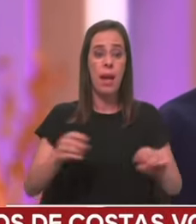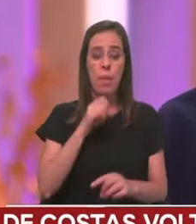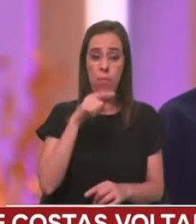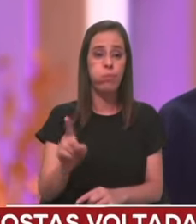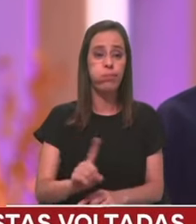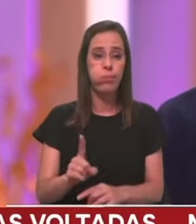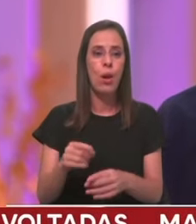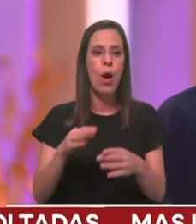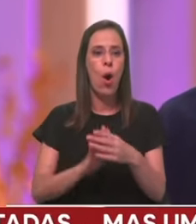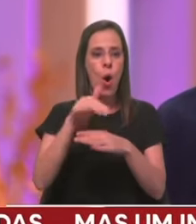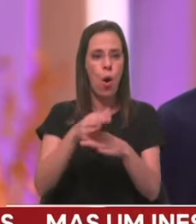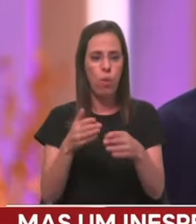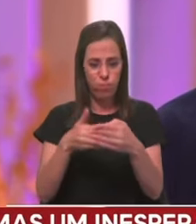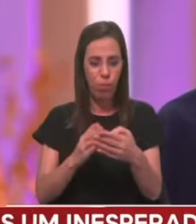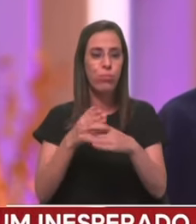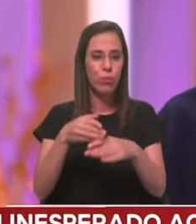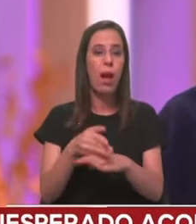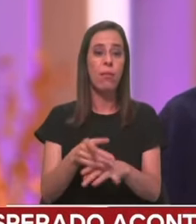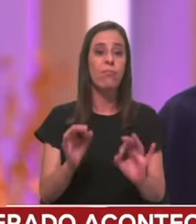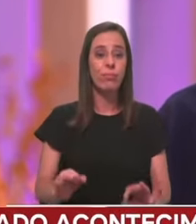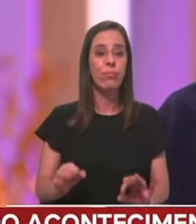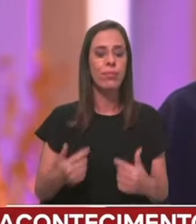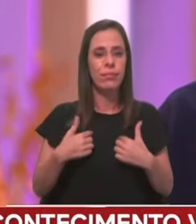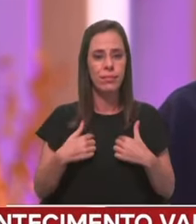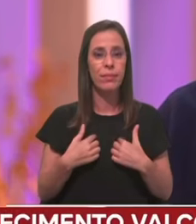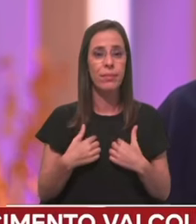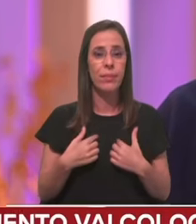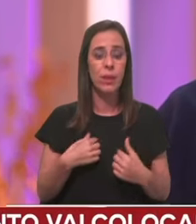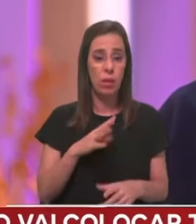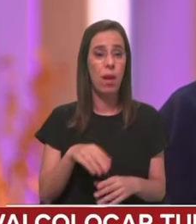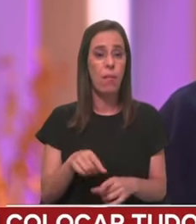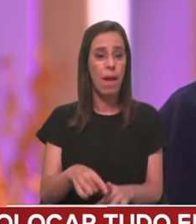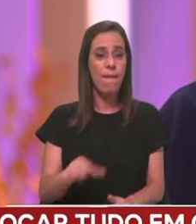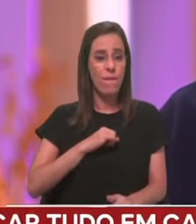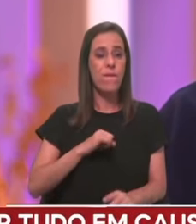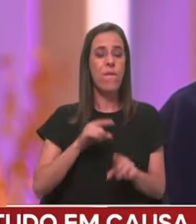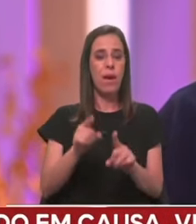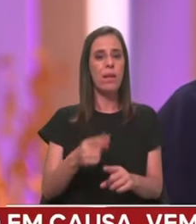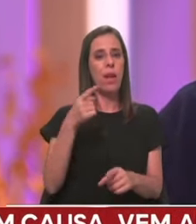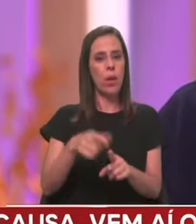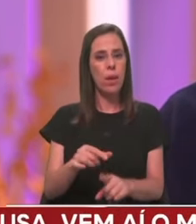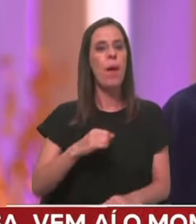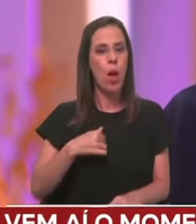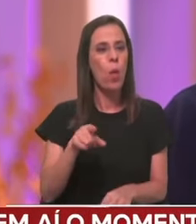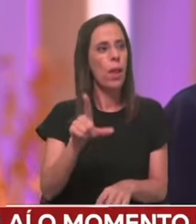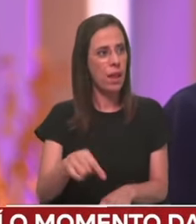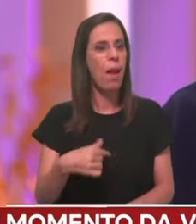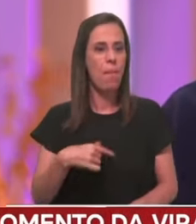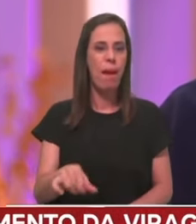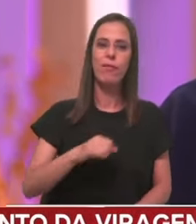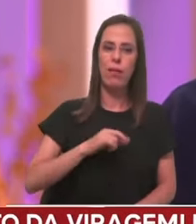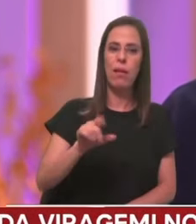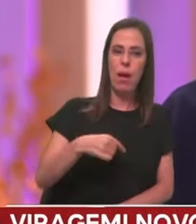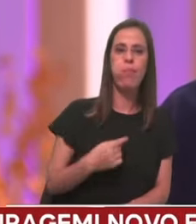naqueles obstáculos e senti Ok Isto é um momento que eu também pertenço aqui isso é que tu tens que pensar ex Eu também